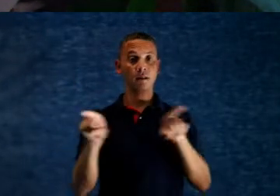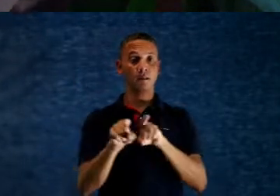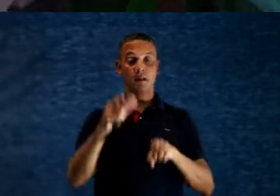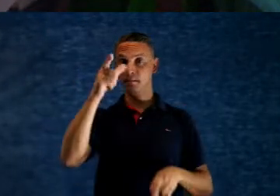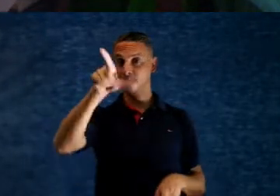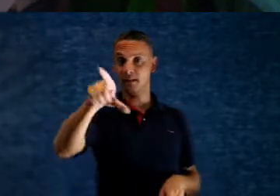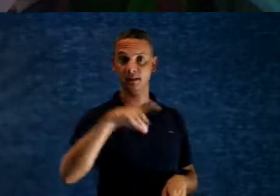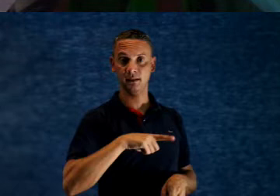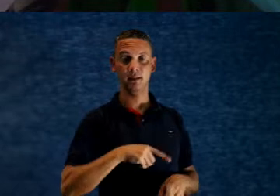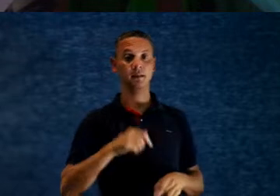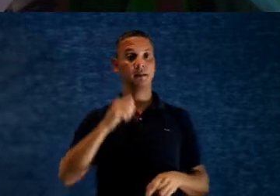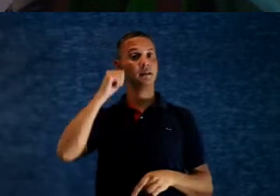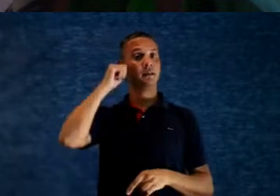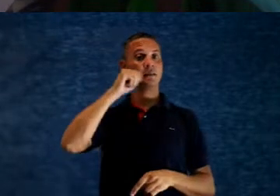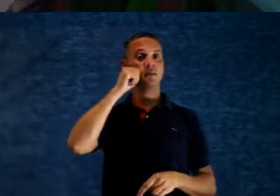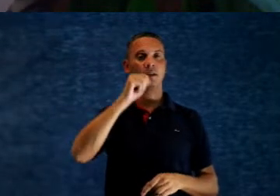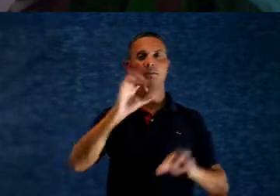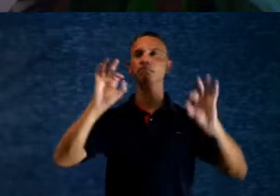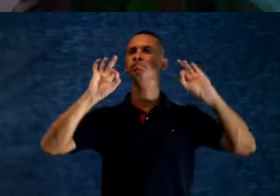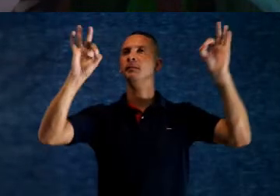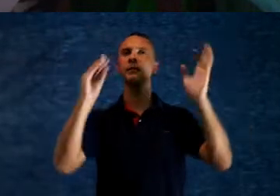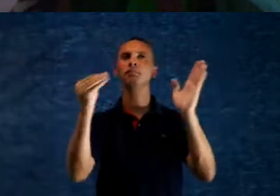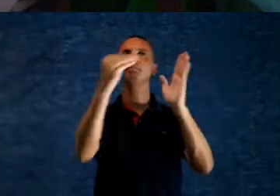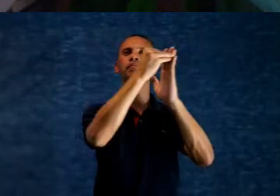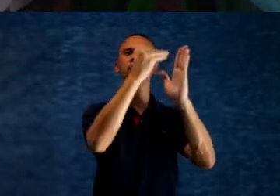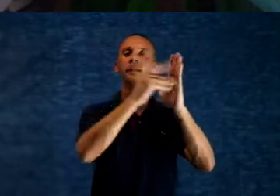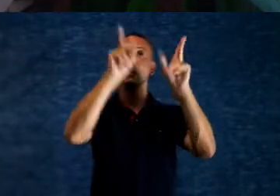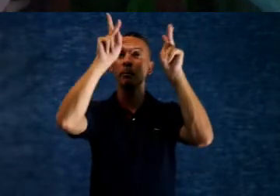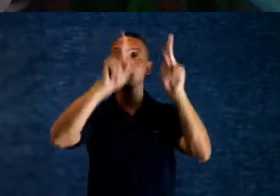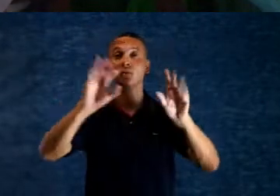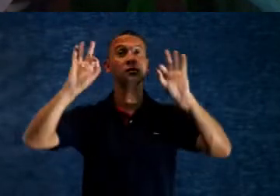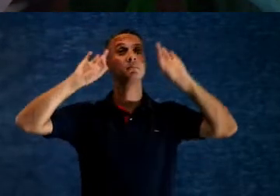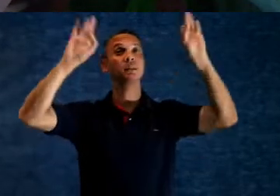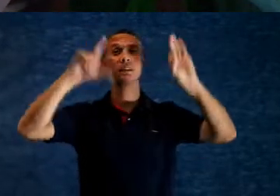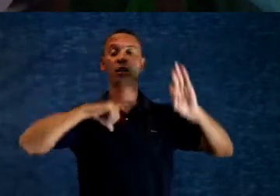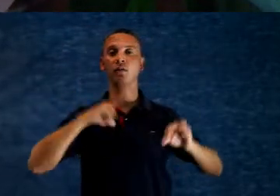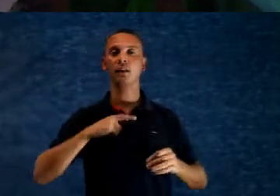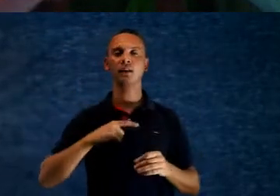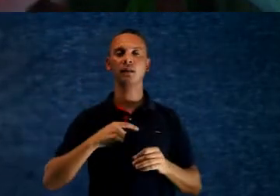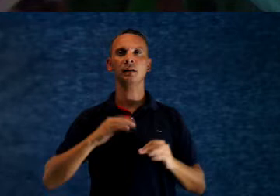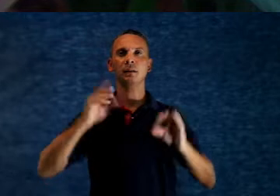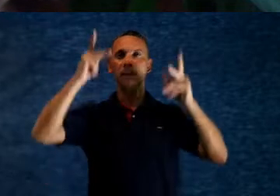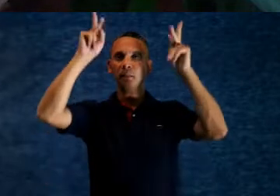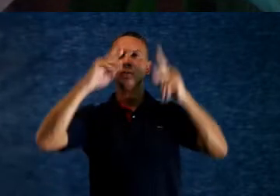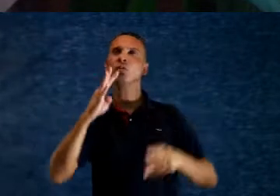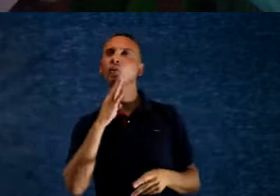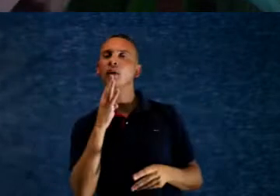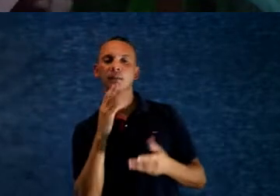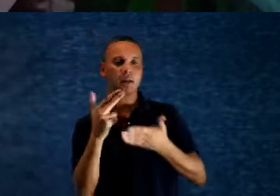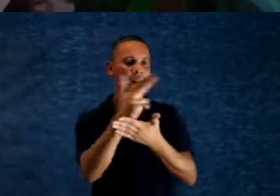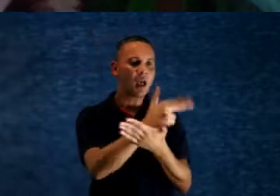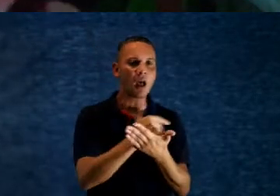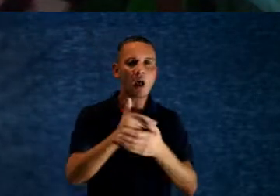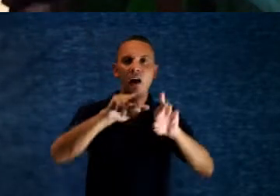mais. Enaltece autores preciosos, donos da arte da prosa e do verso, acadêmicos